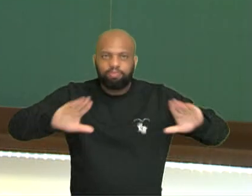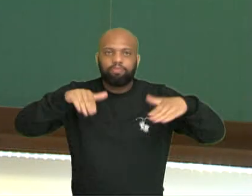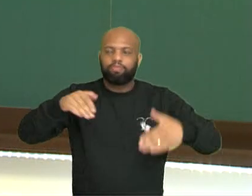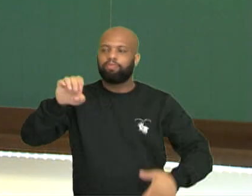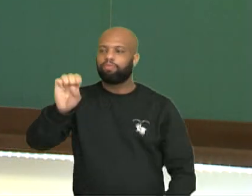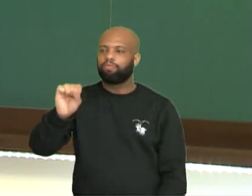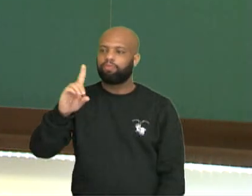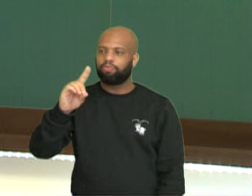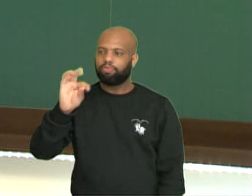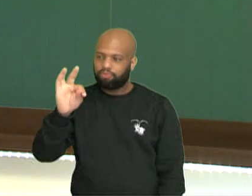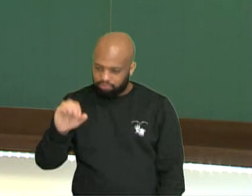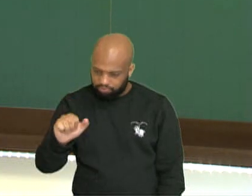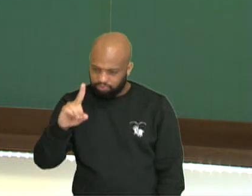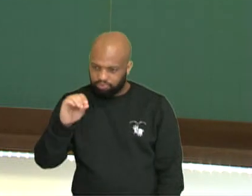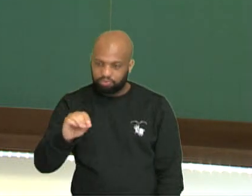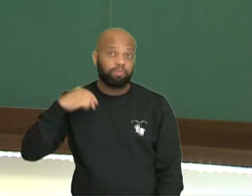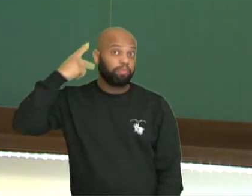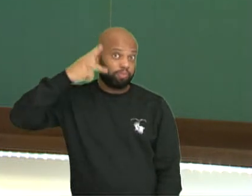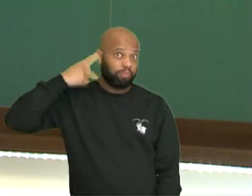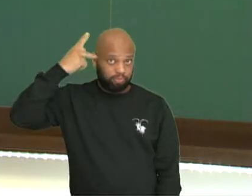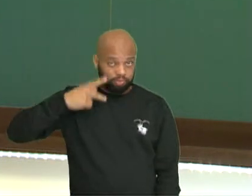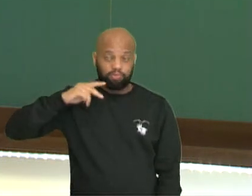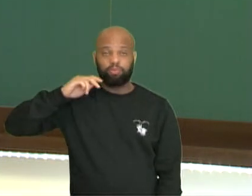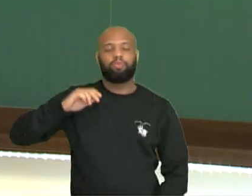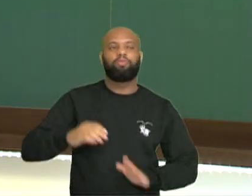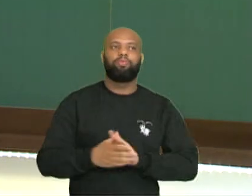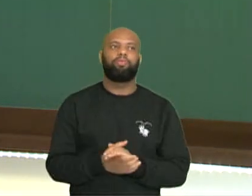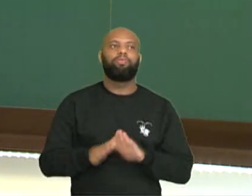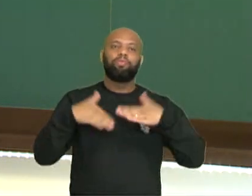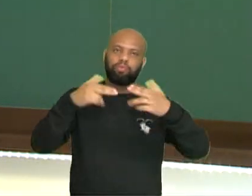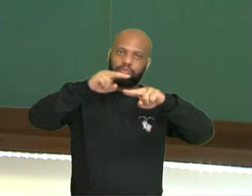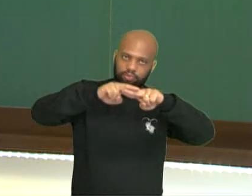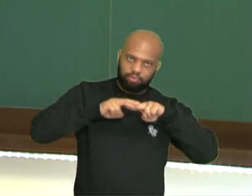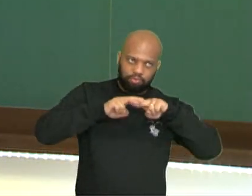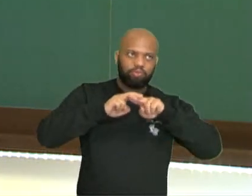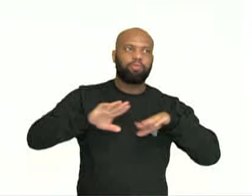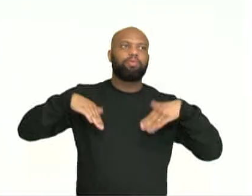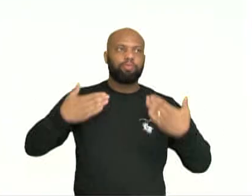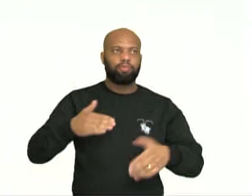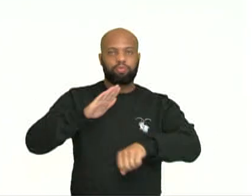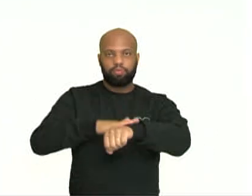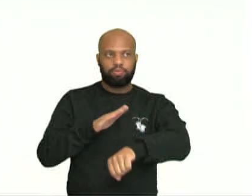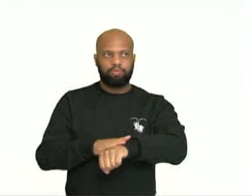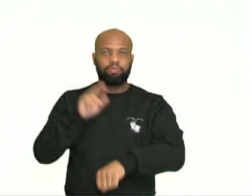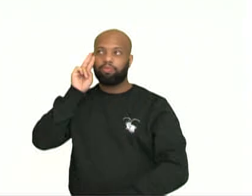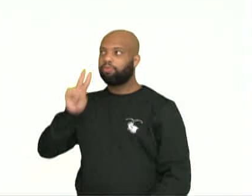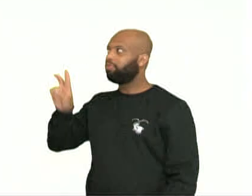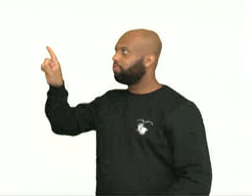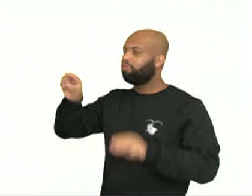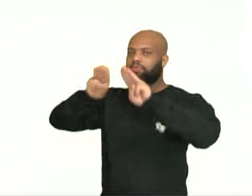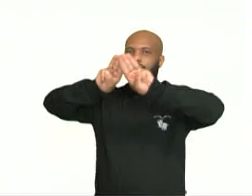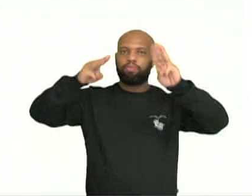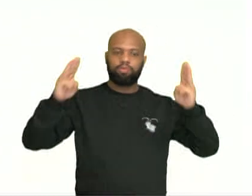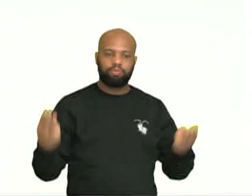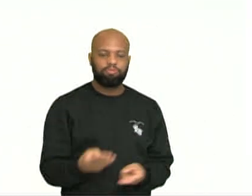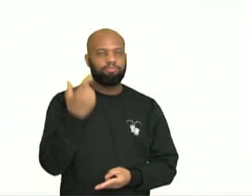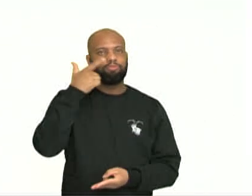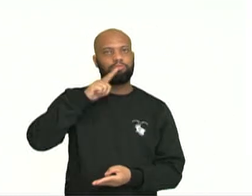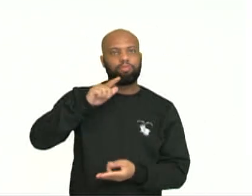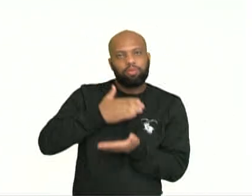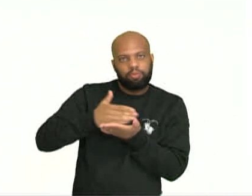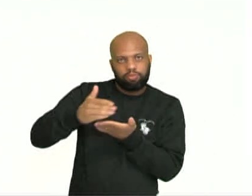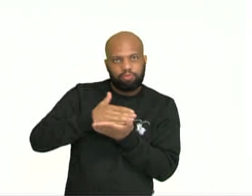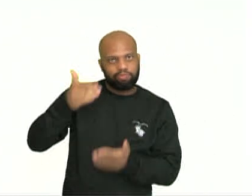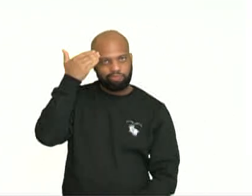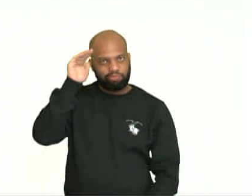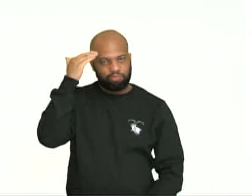a conotação de delimitação política. Por isso, na hora que vemos deste mapa, começamos a ter uma noção do